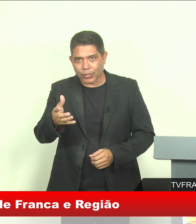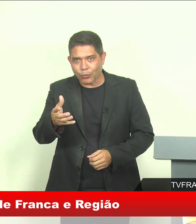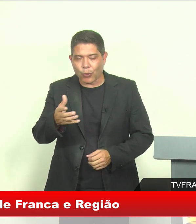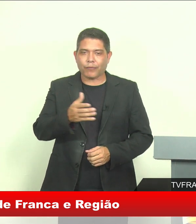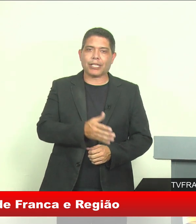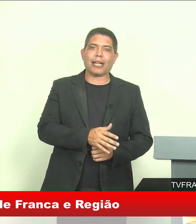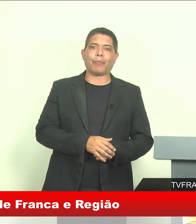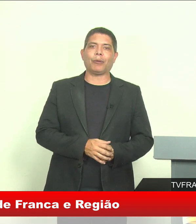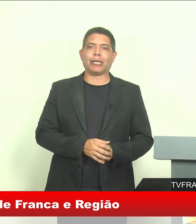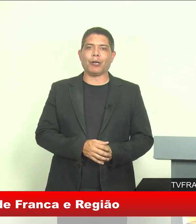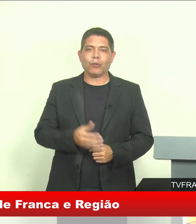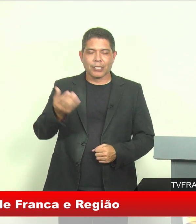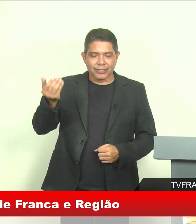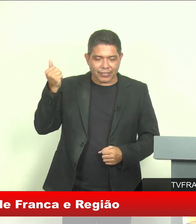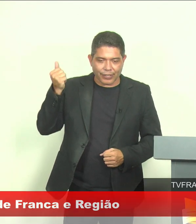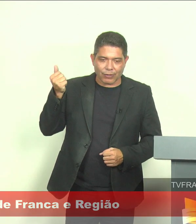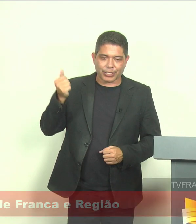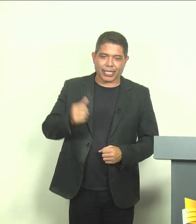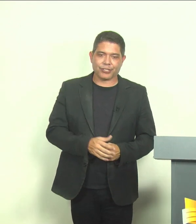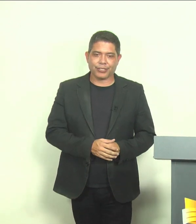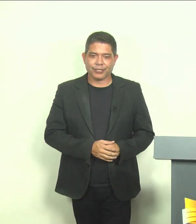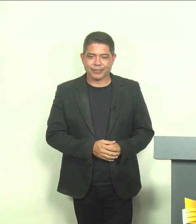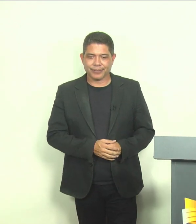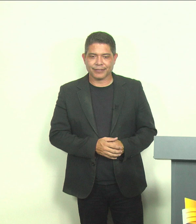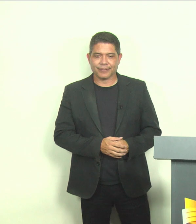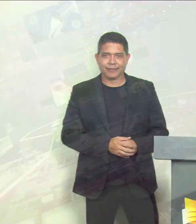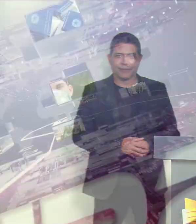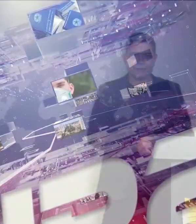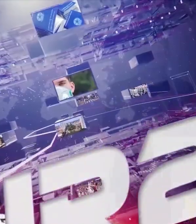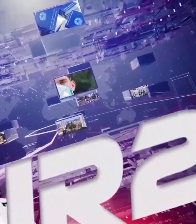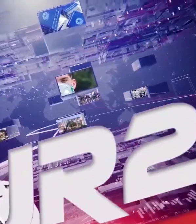na boca do povo, tá na palma da mão. Você vem com a gente.